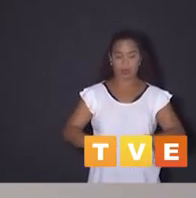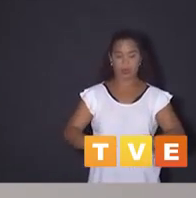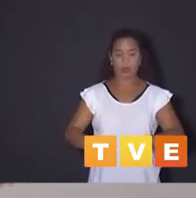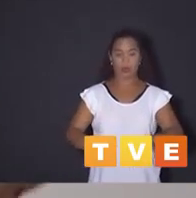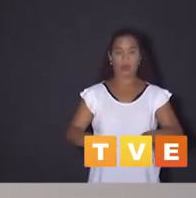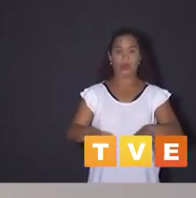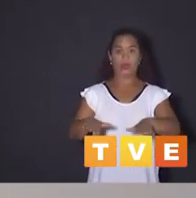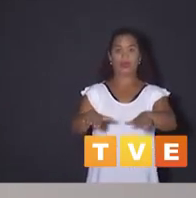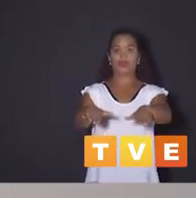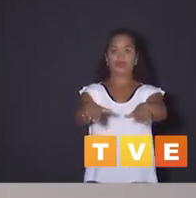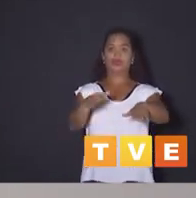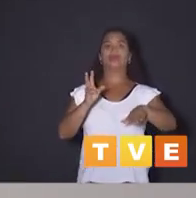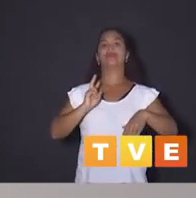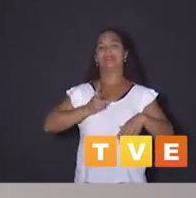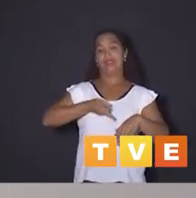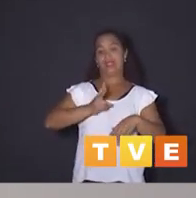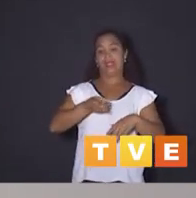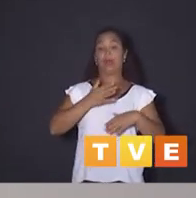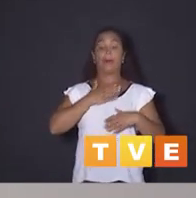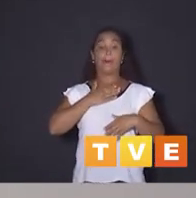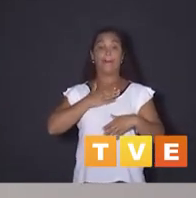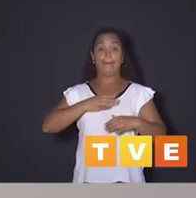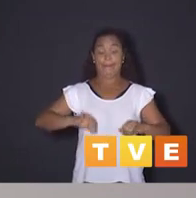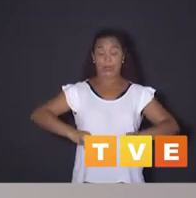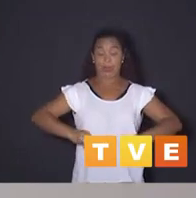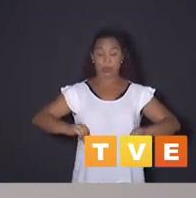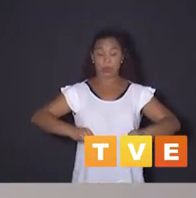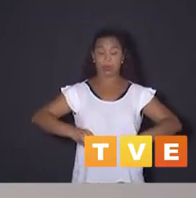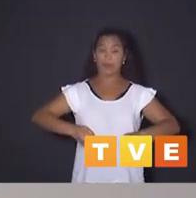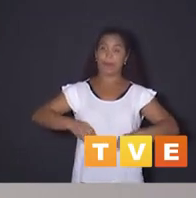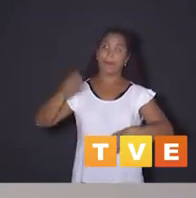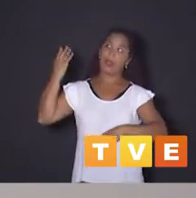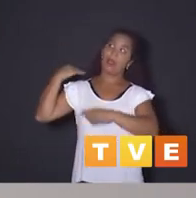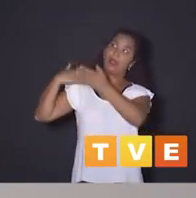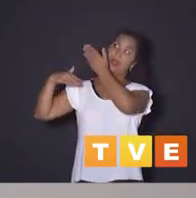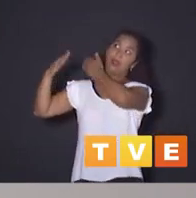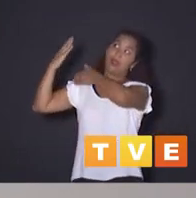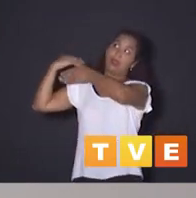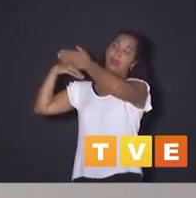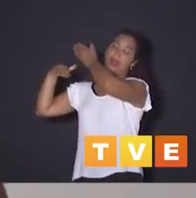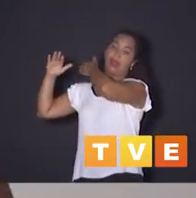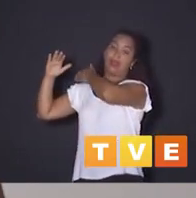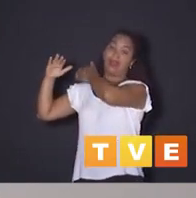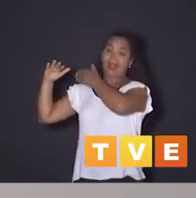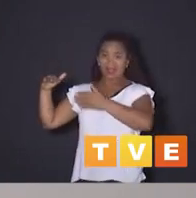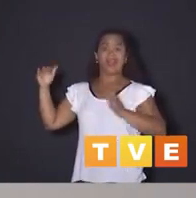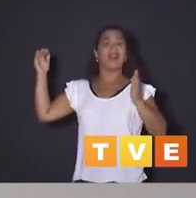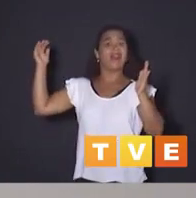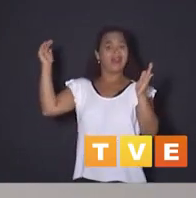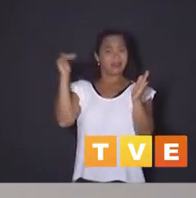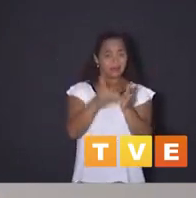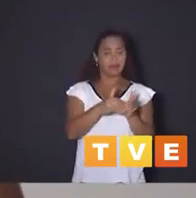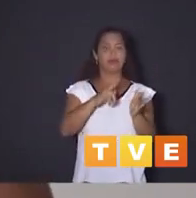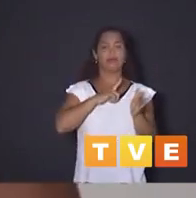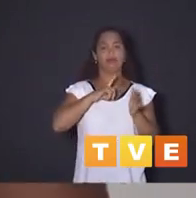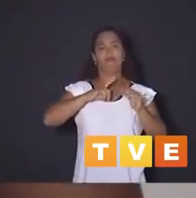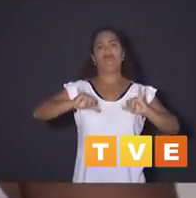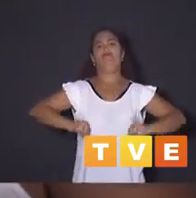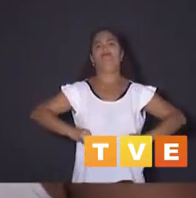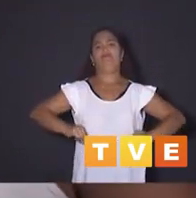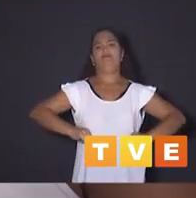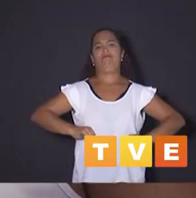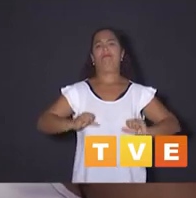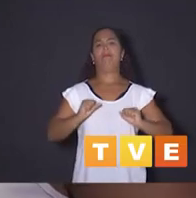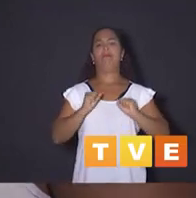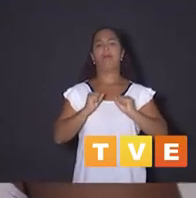base no sofrimento da das minhas ancestrais no sofrimento cotidiano que a gente ainda enfrenta pode ser visto e aplaudido em